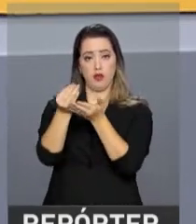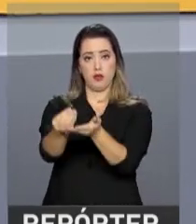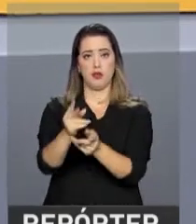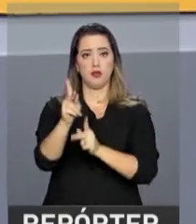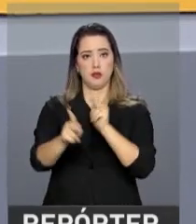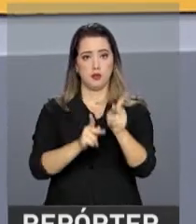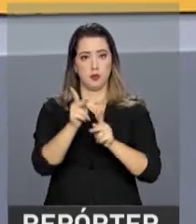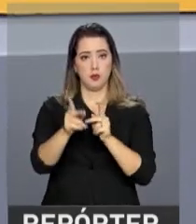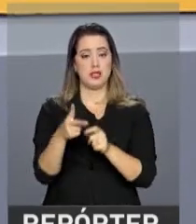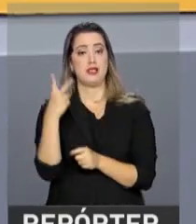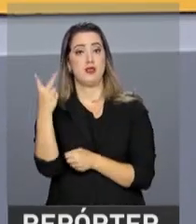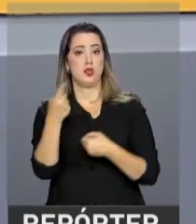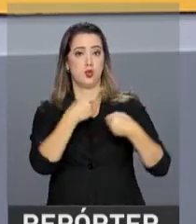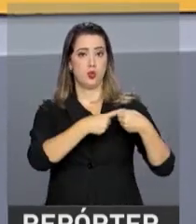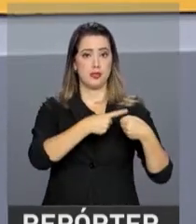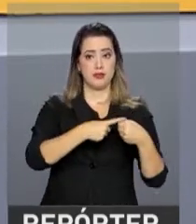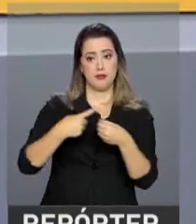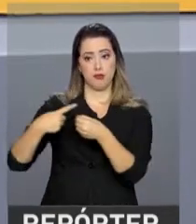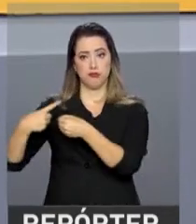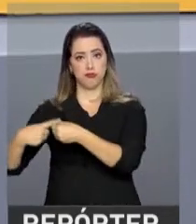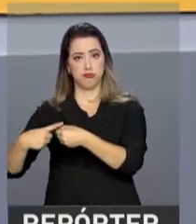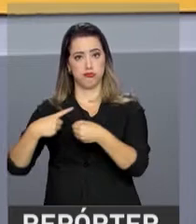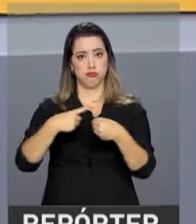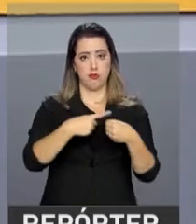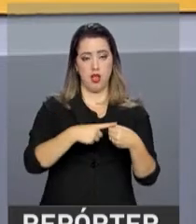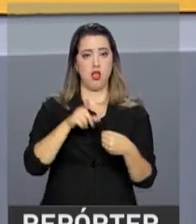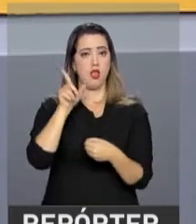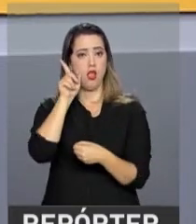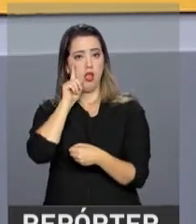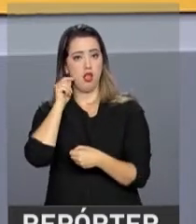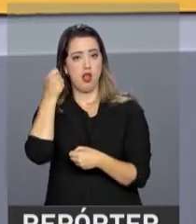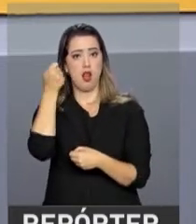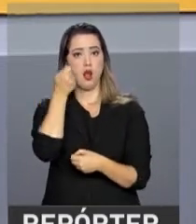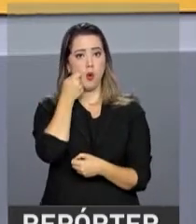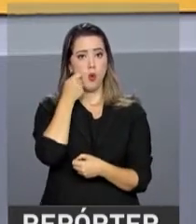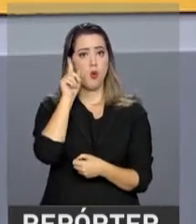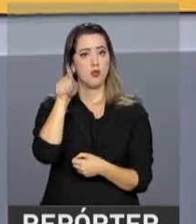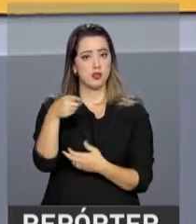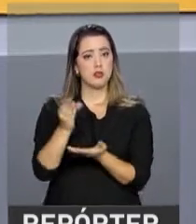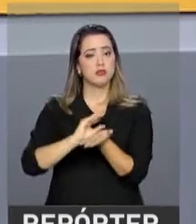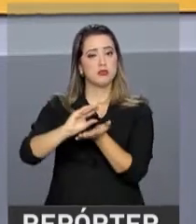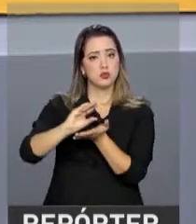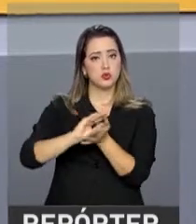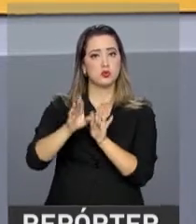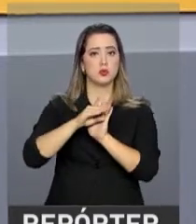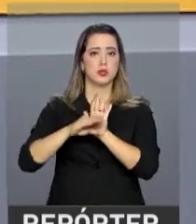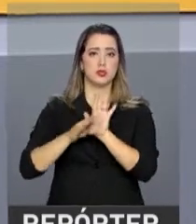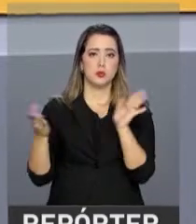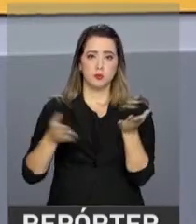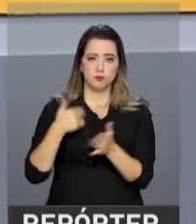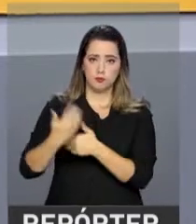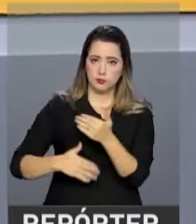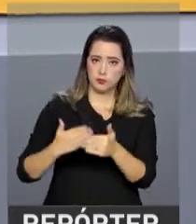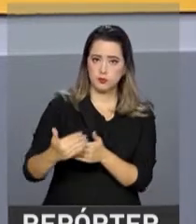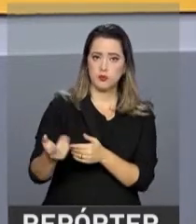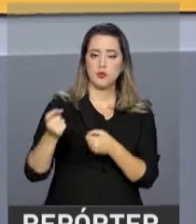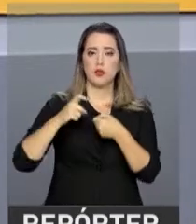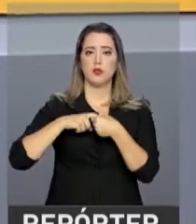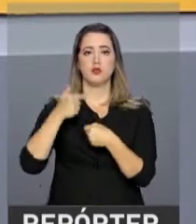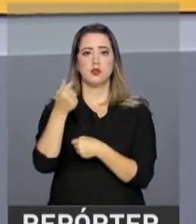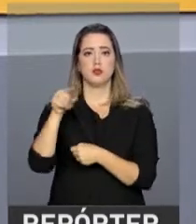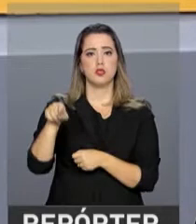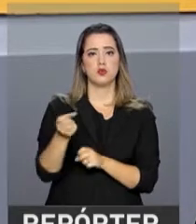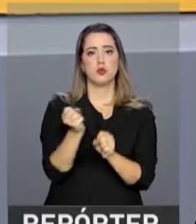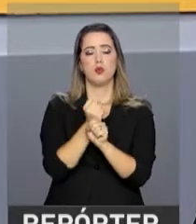povoado de Carié e o município de Canapi, em Alagoas, é mais um investimento do programa Agora é Avançar, que retomou cerca de 7